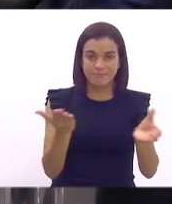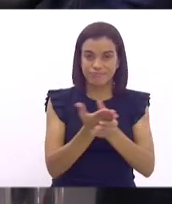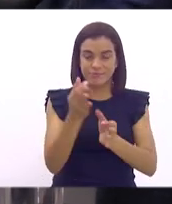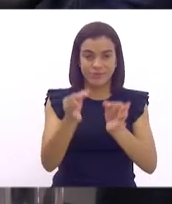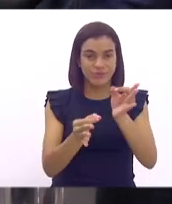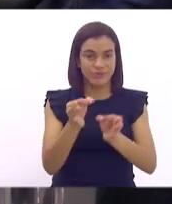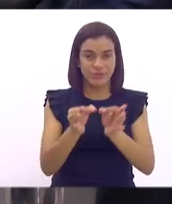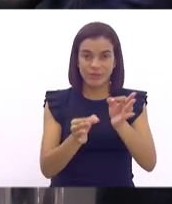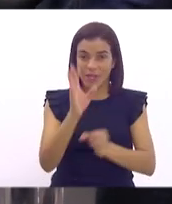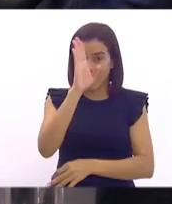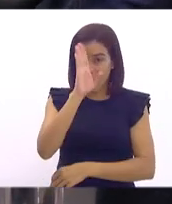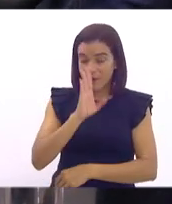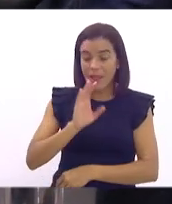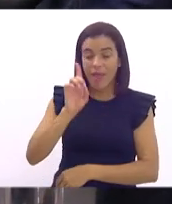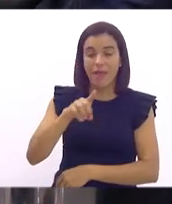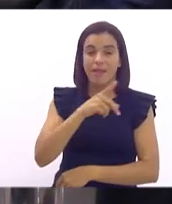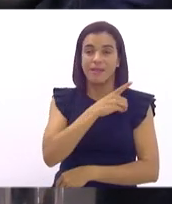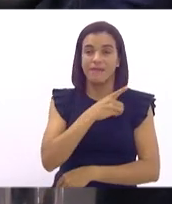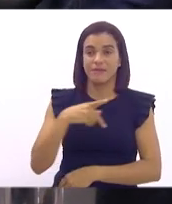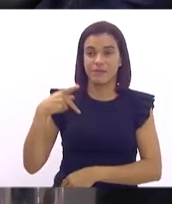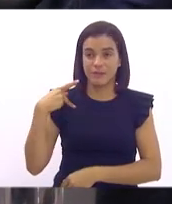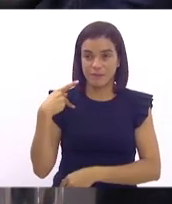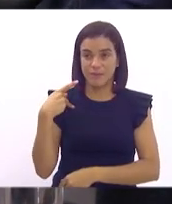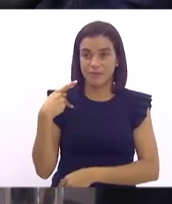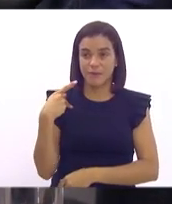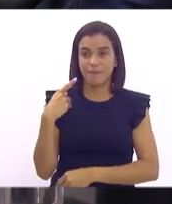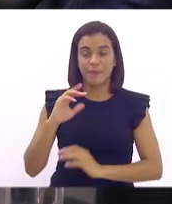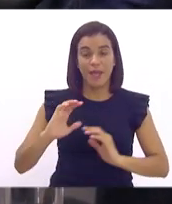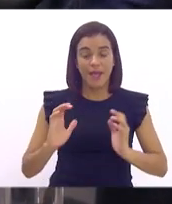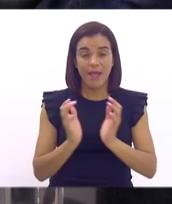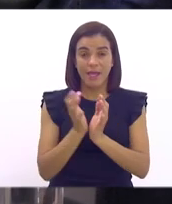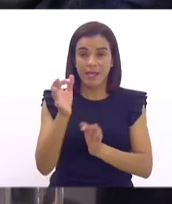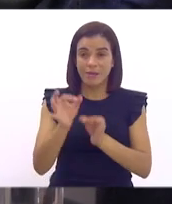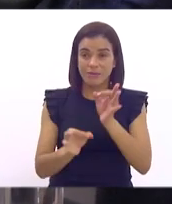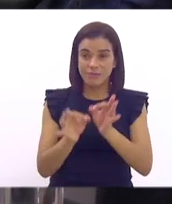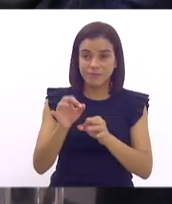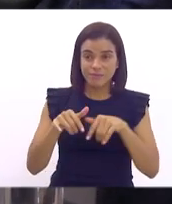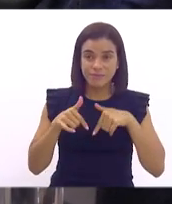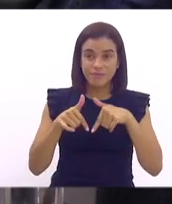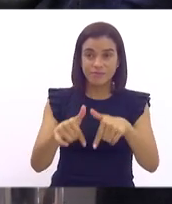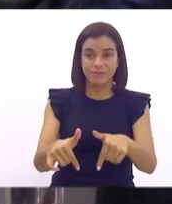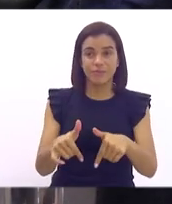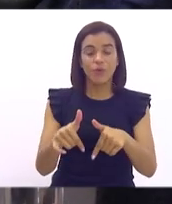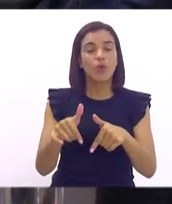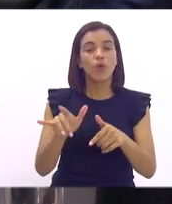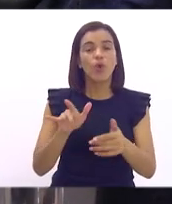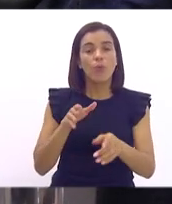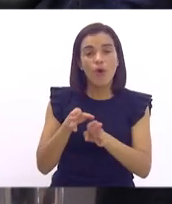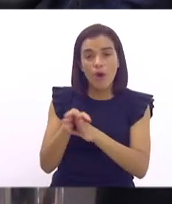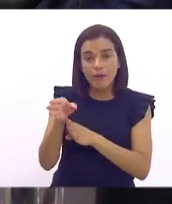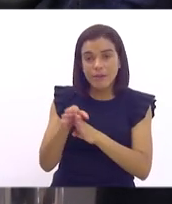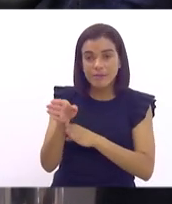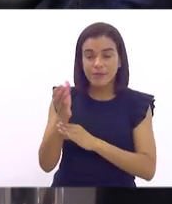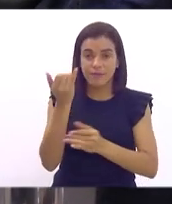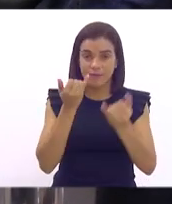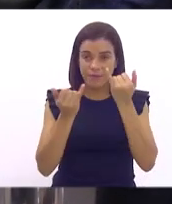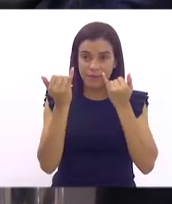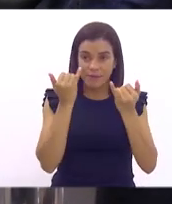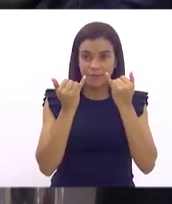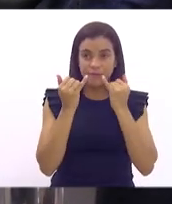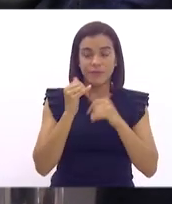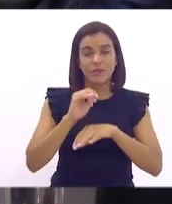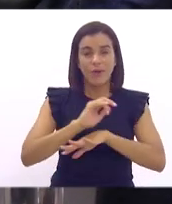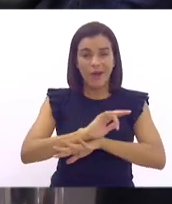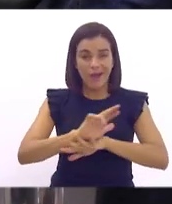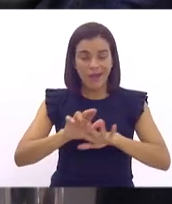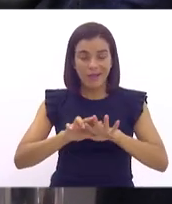assistência jurídica gratuita é a defensoria pública. A nossa equipe jurídica atua como um canal de informação e orientação. Então, muitas vezes,